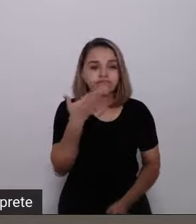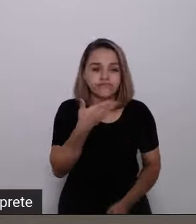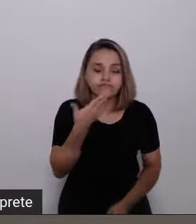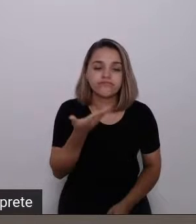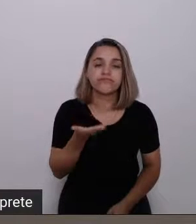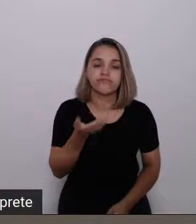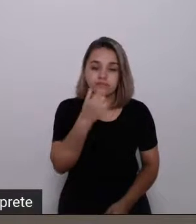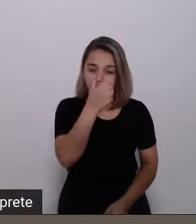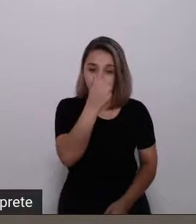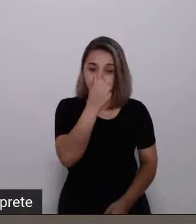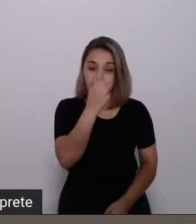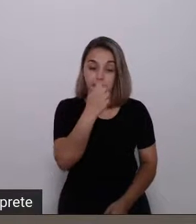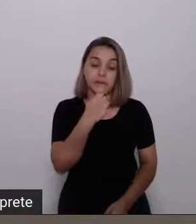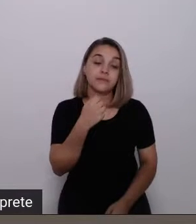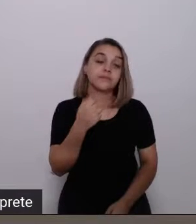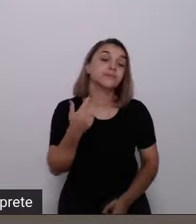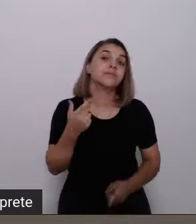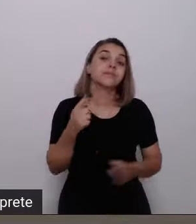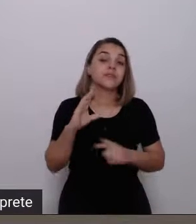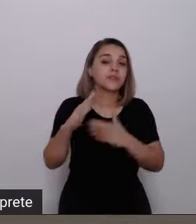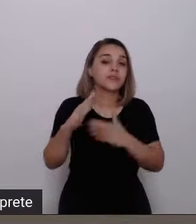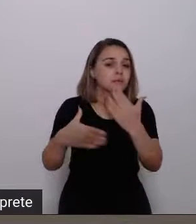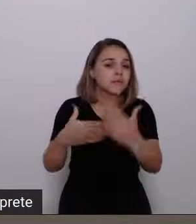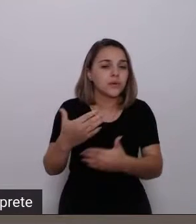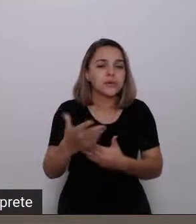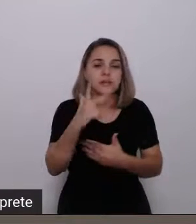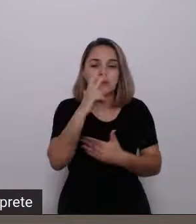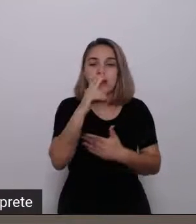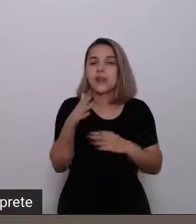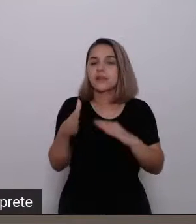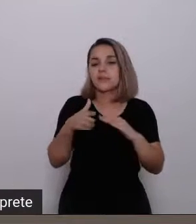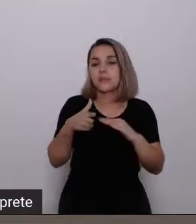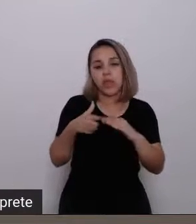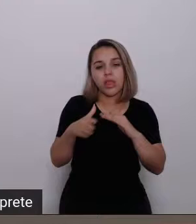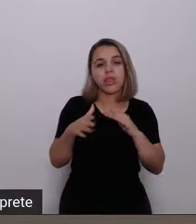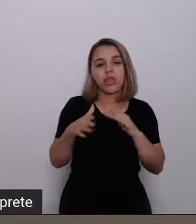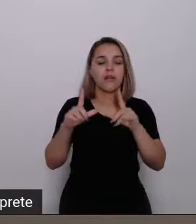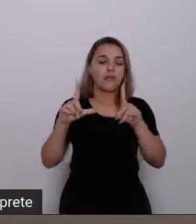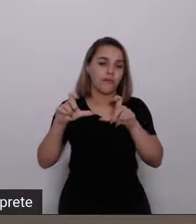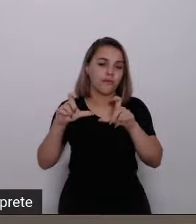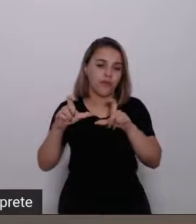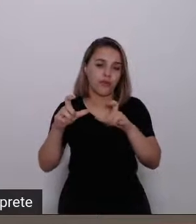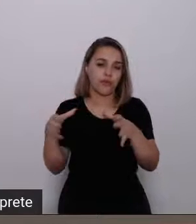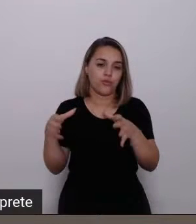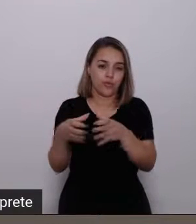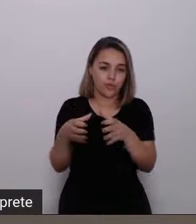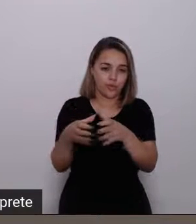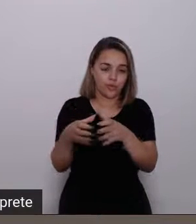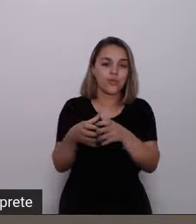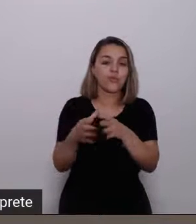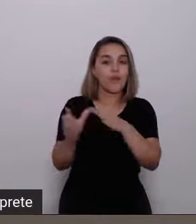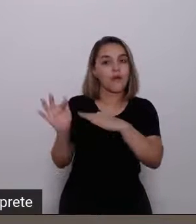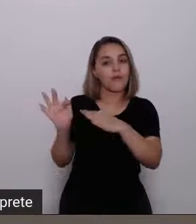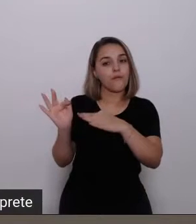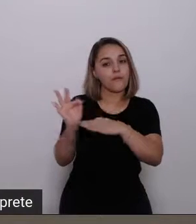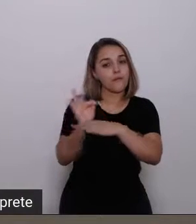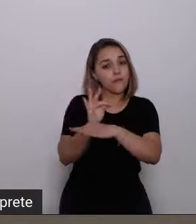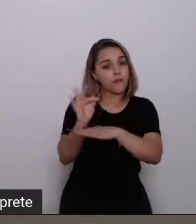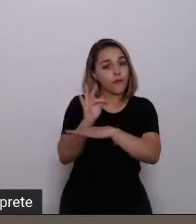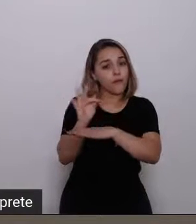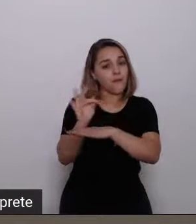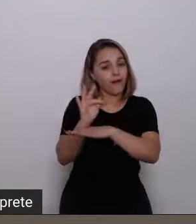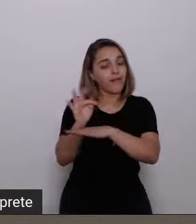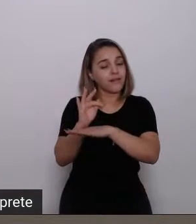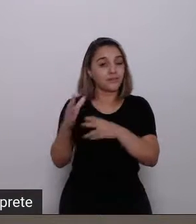era o moderno mesmo dos fotoclubes, né, que era a experimentação formal desses grupos. Mas eu